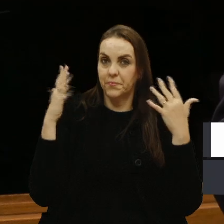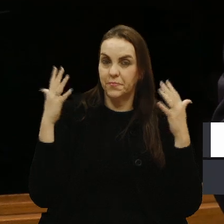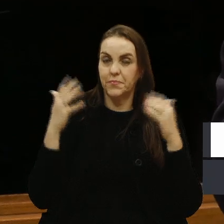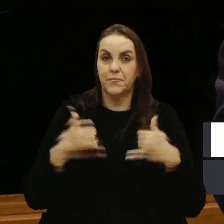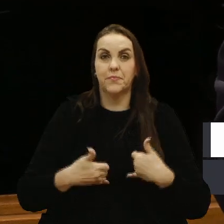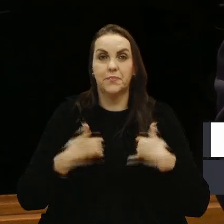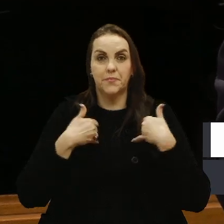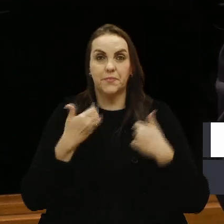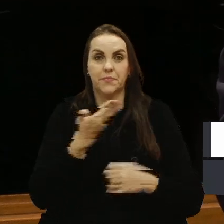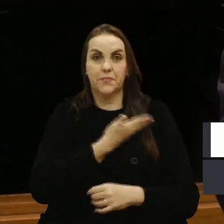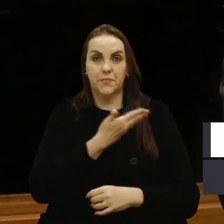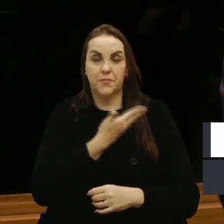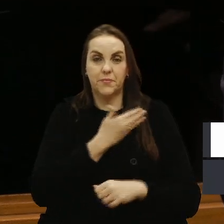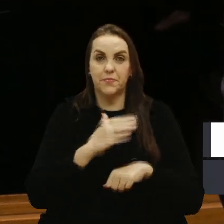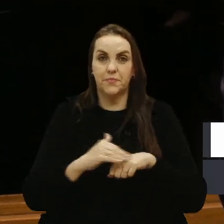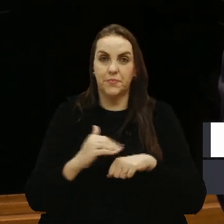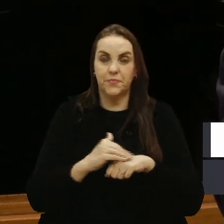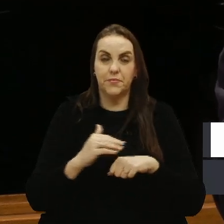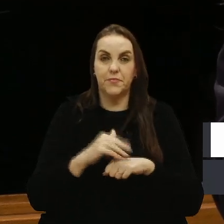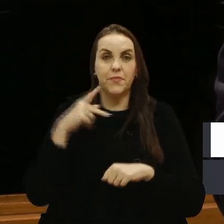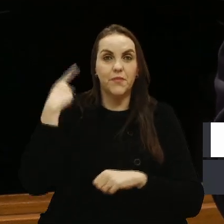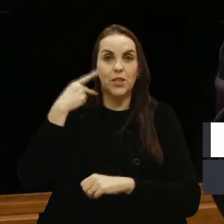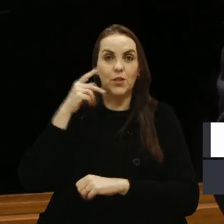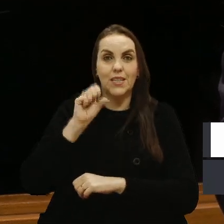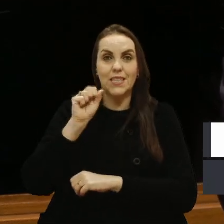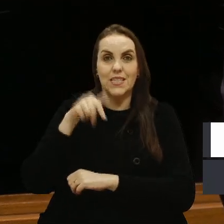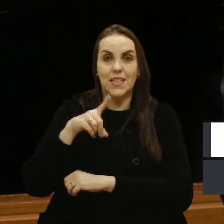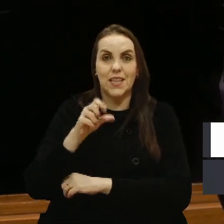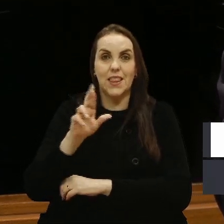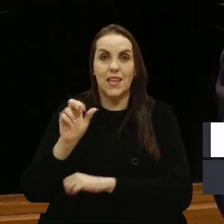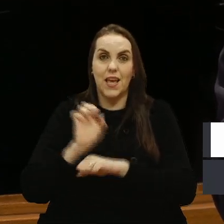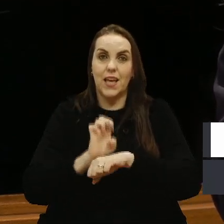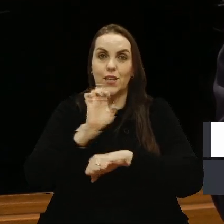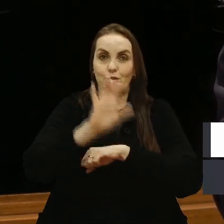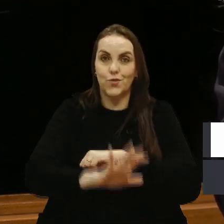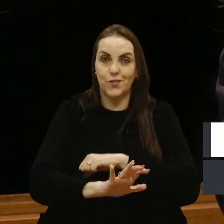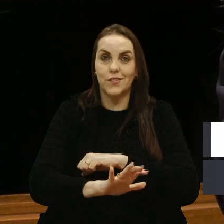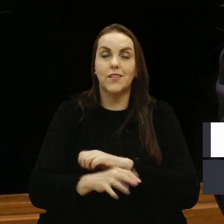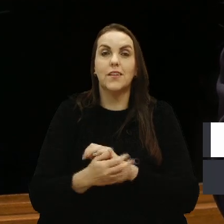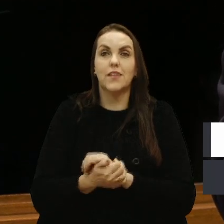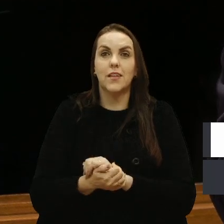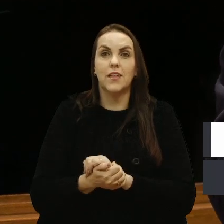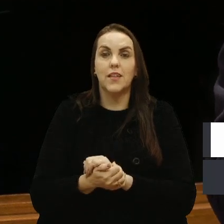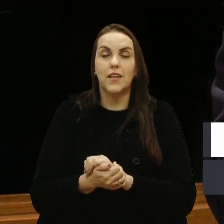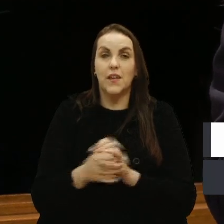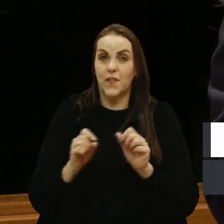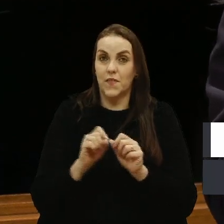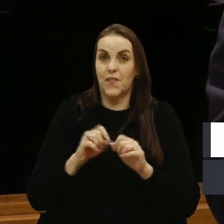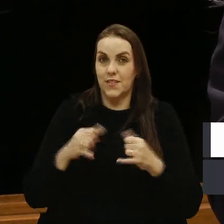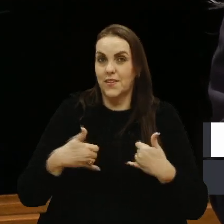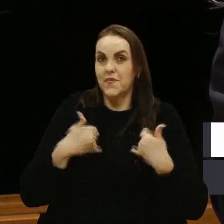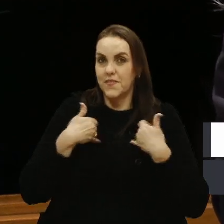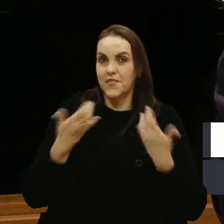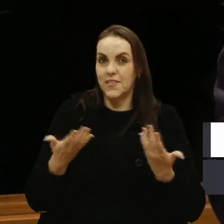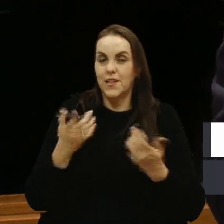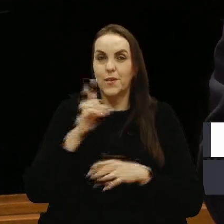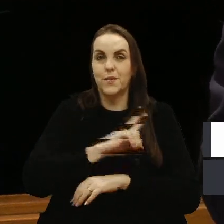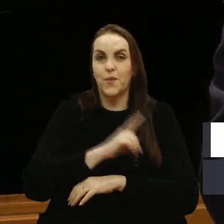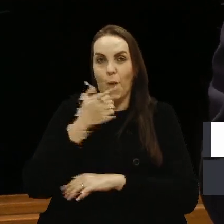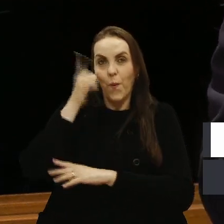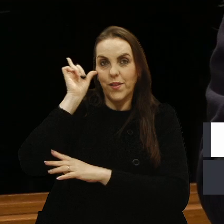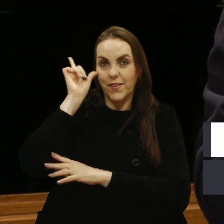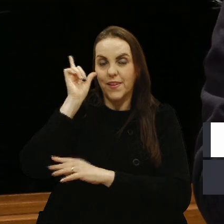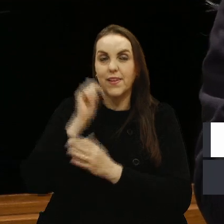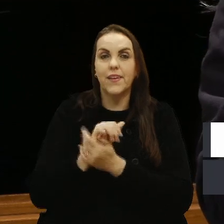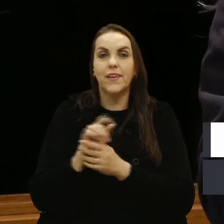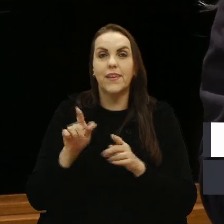camaradas queridos, a vereadora Sandra Piccolo, lá de Erechim, que completou, completou mais um ano de vida no dia de ontem, e